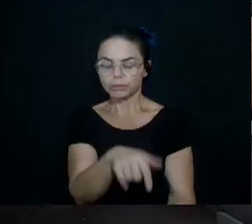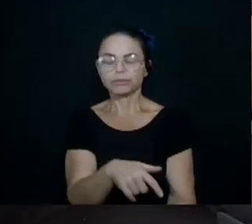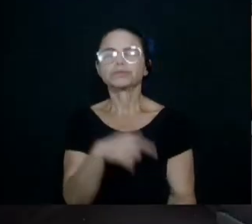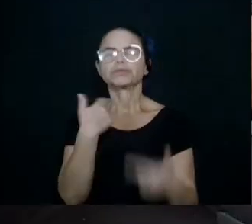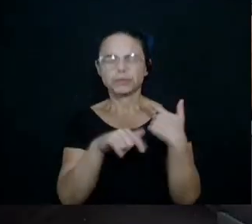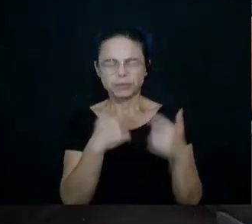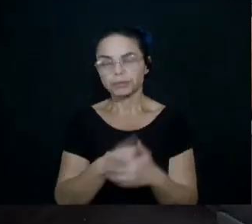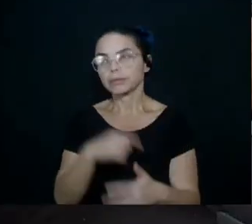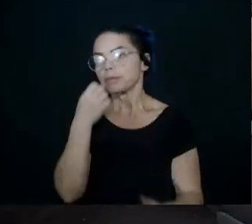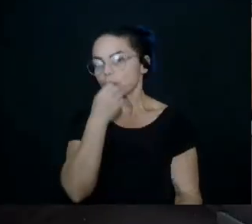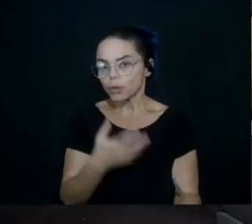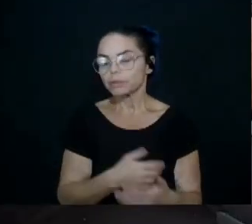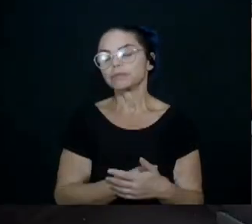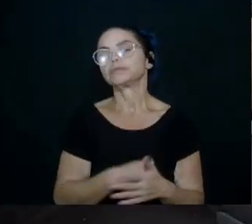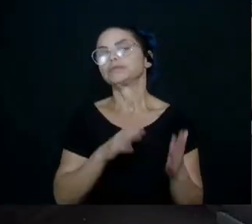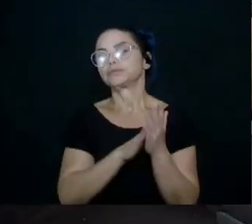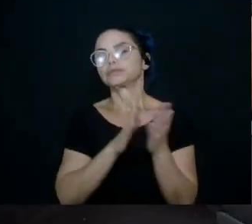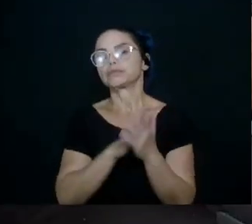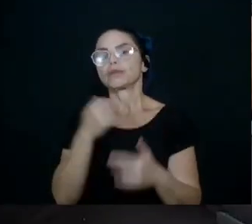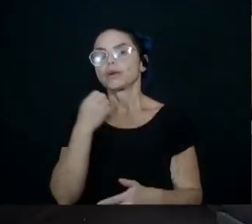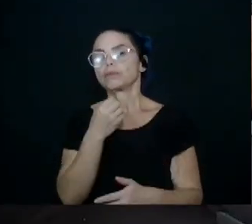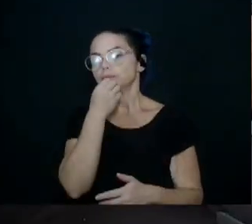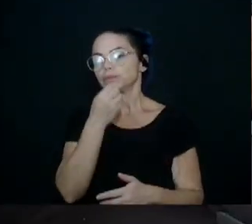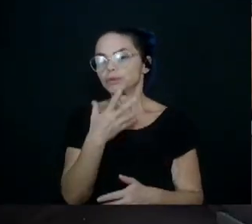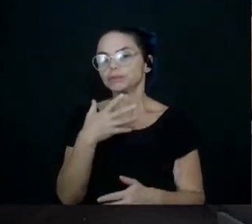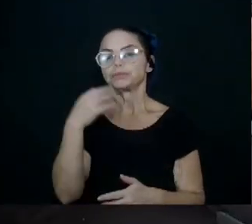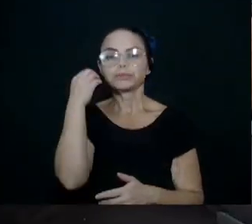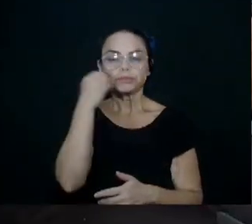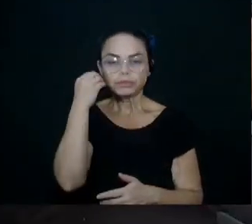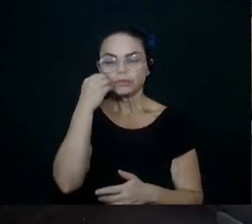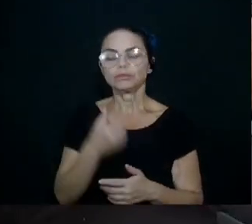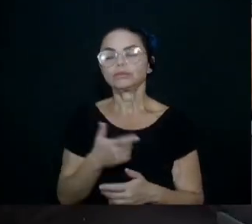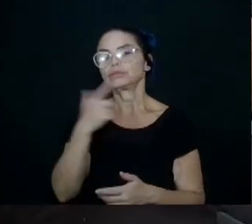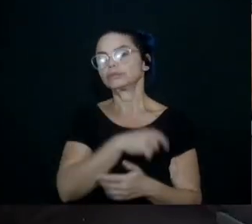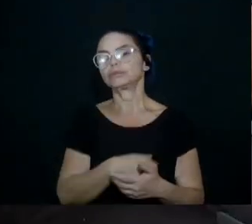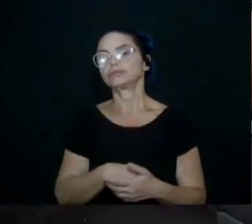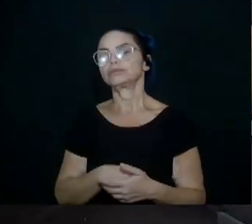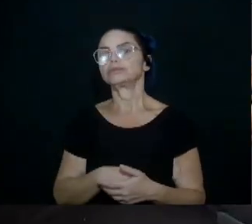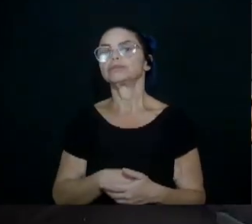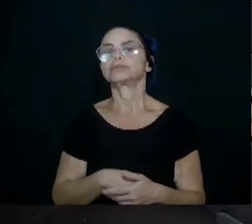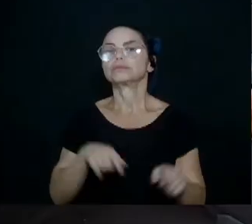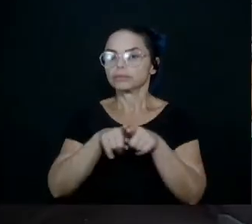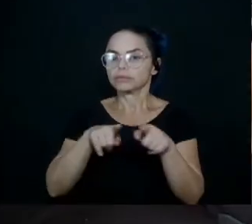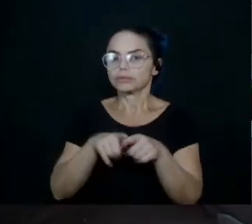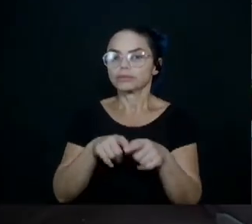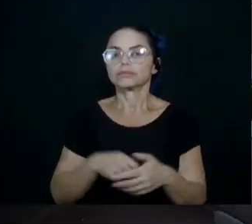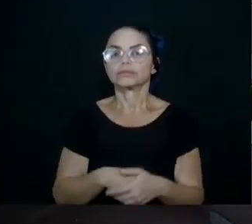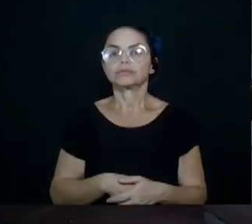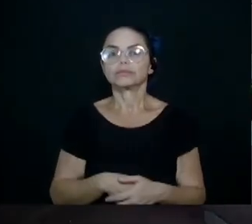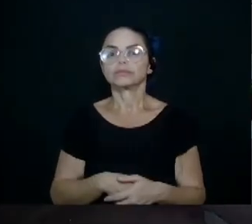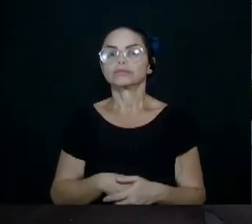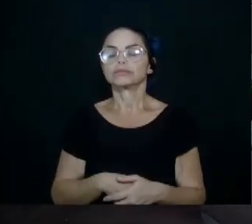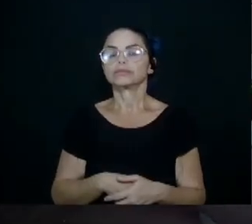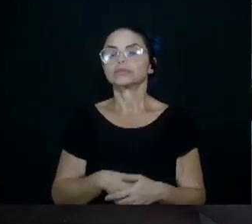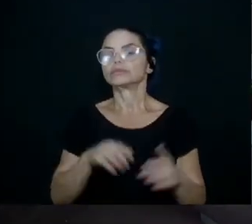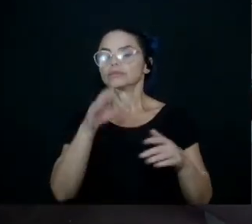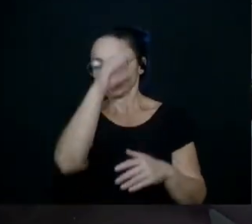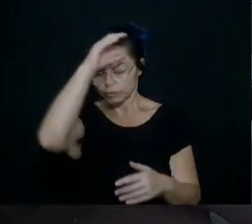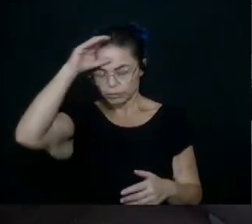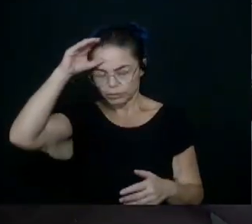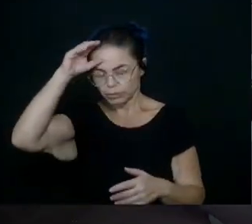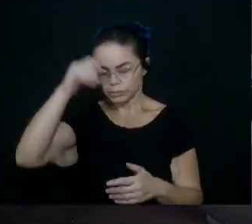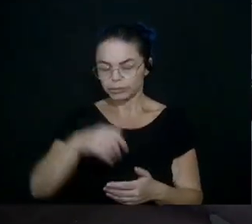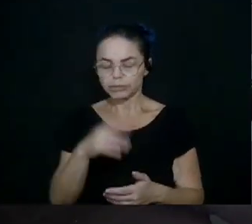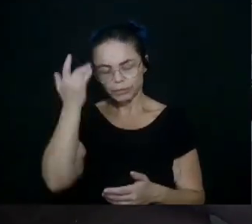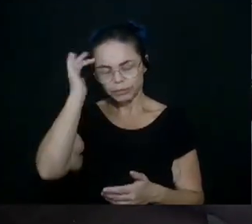vale essa experiência. Como que você conseguiu mudar essa chave também do ponto de vista do cliente? Eu acho que hoje,